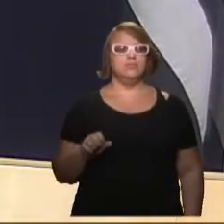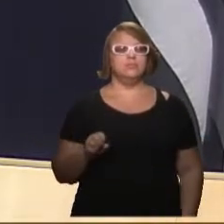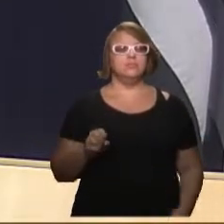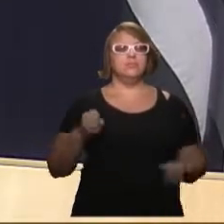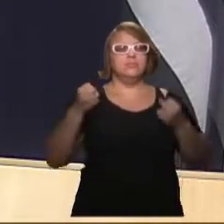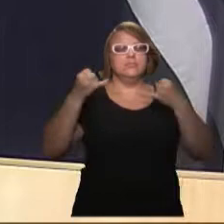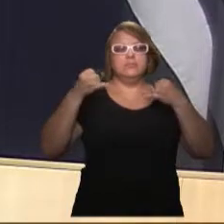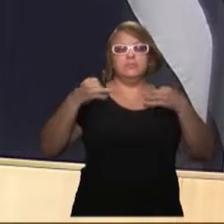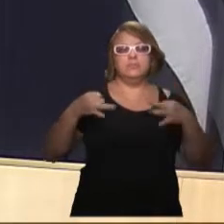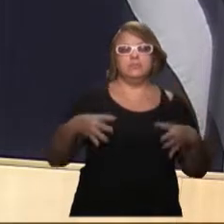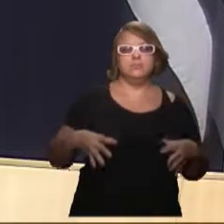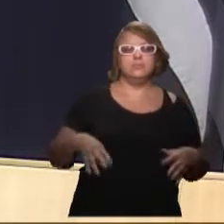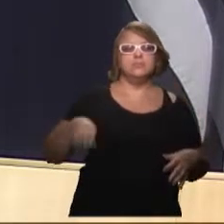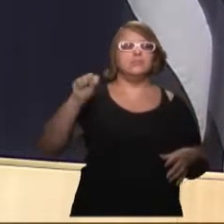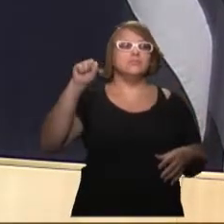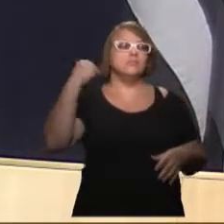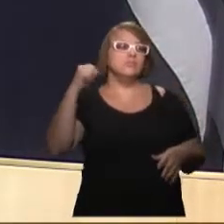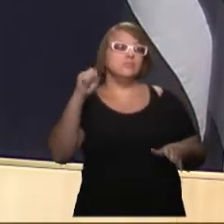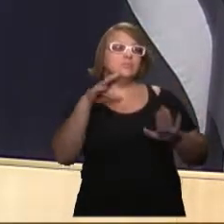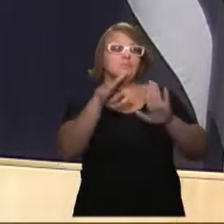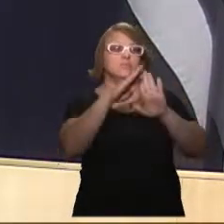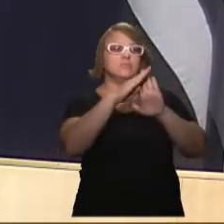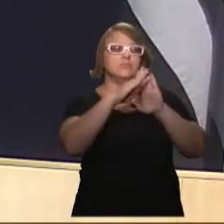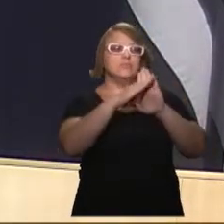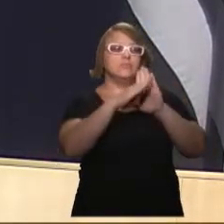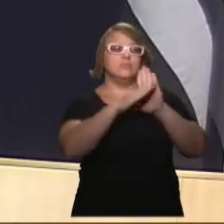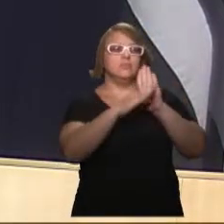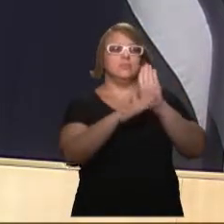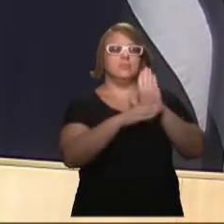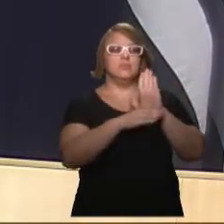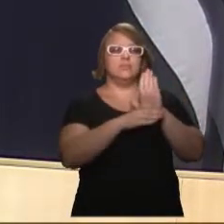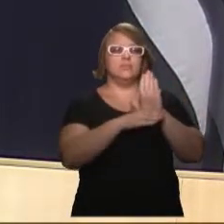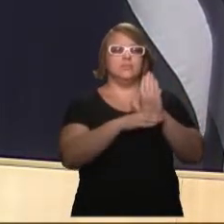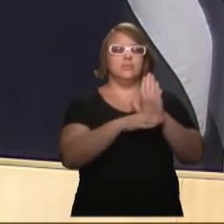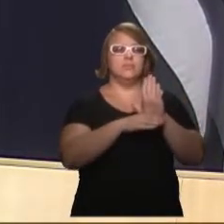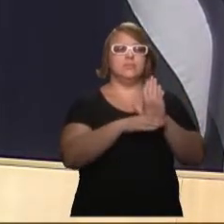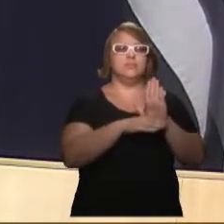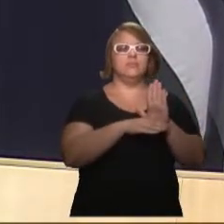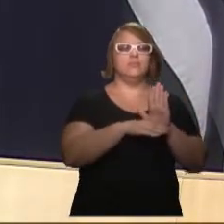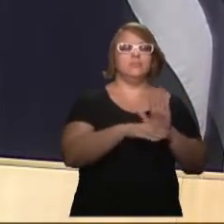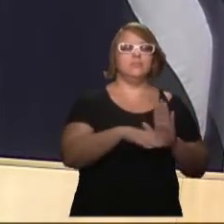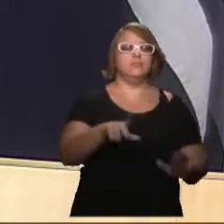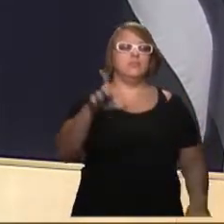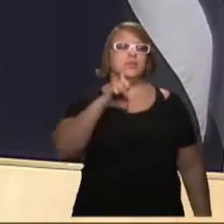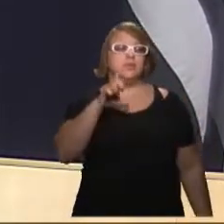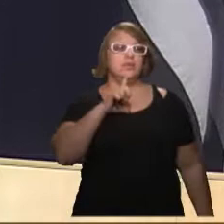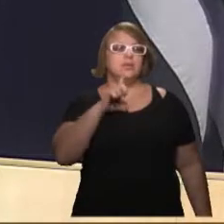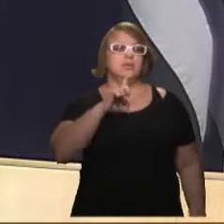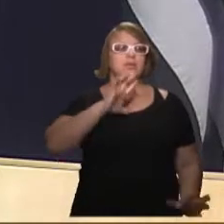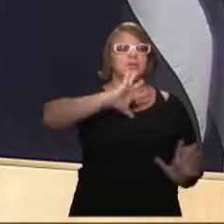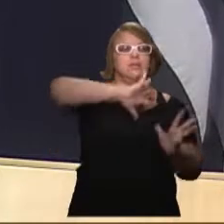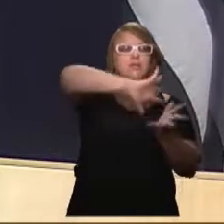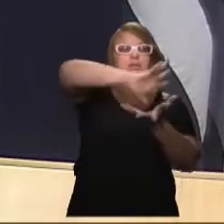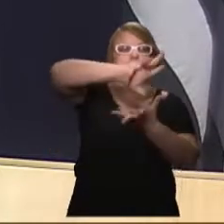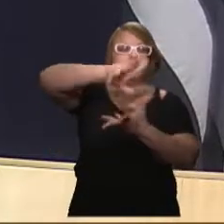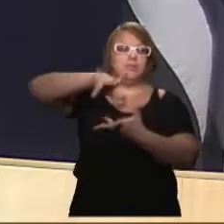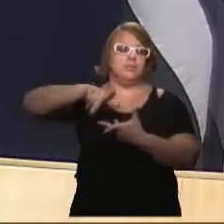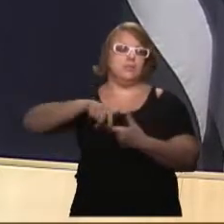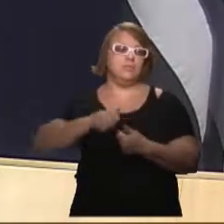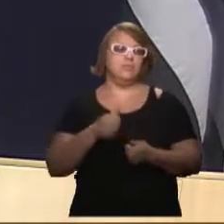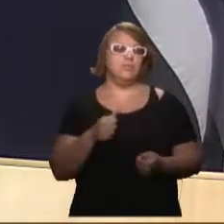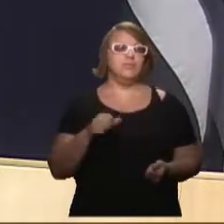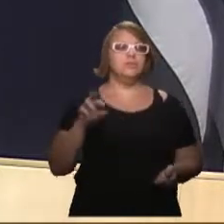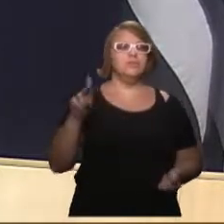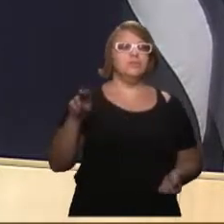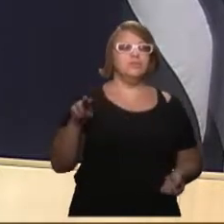oito critérios para que nós pudéssemos ter um mundo mais igual. Oito. E entre esses oito,